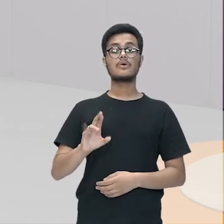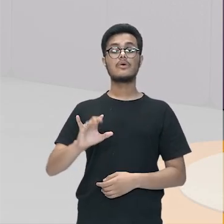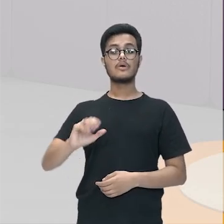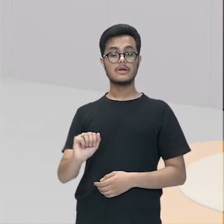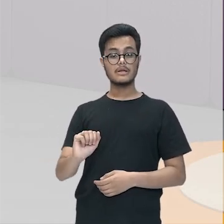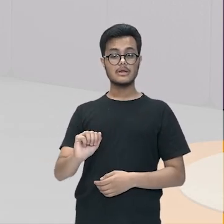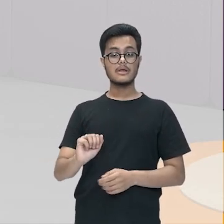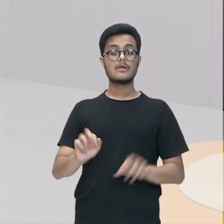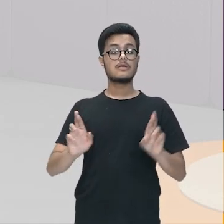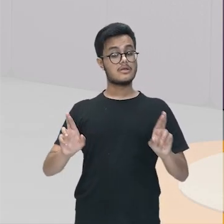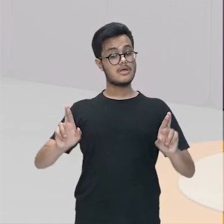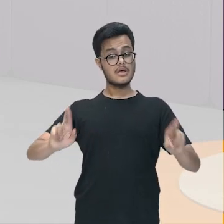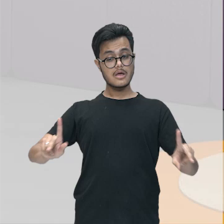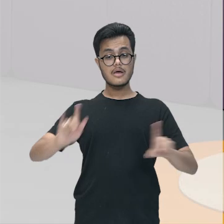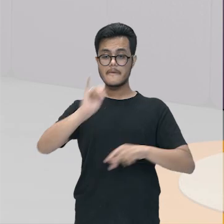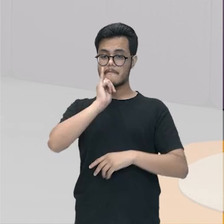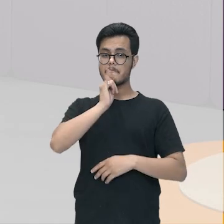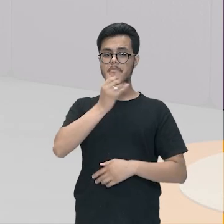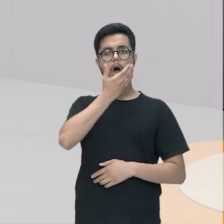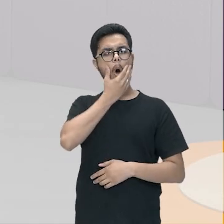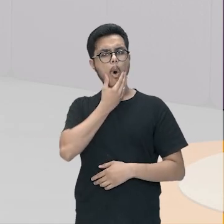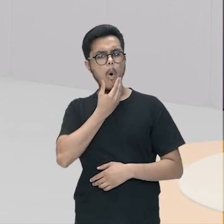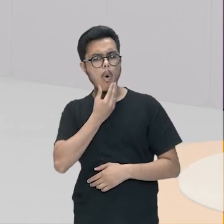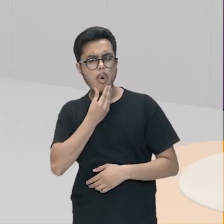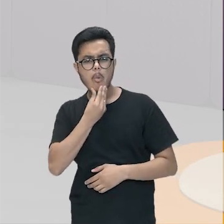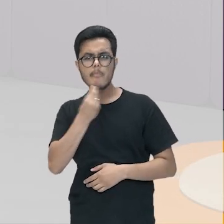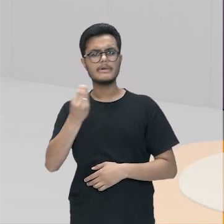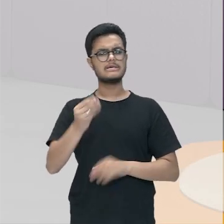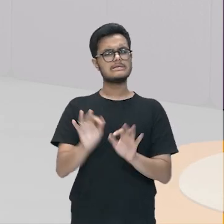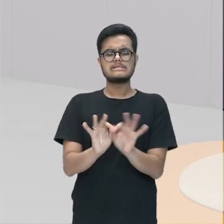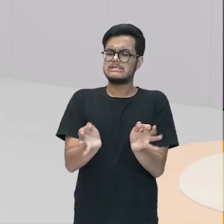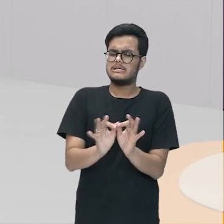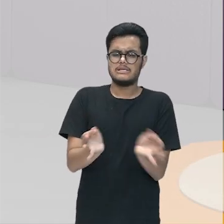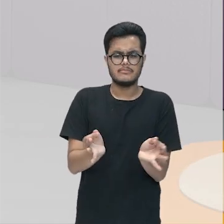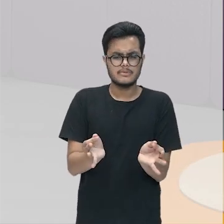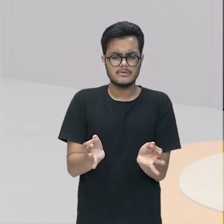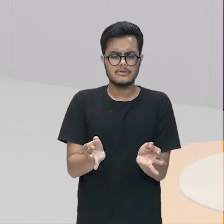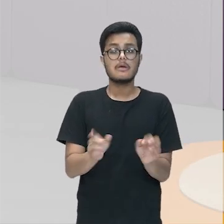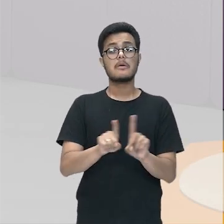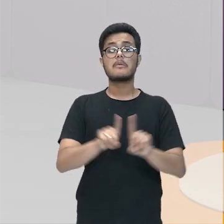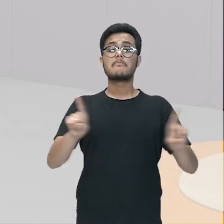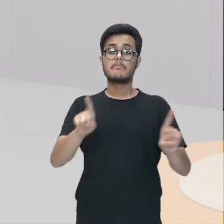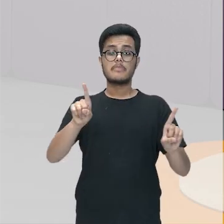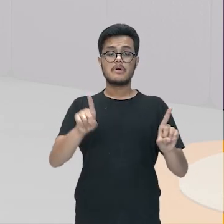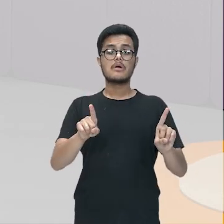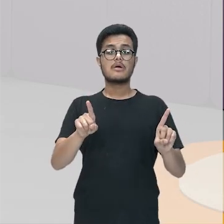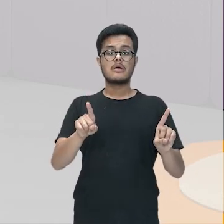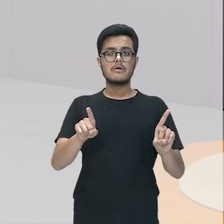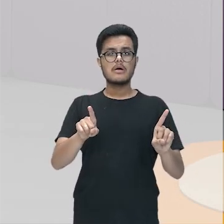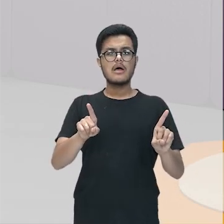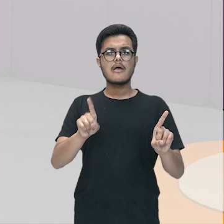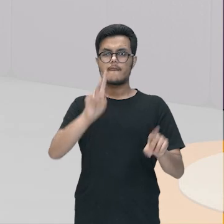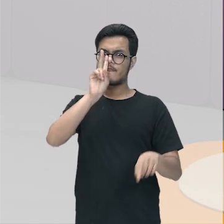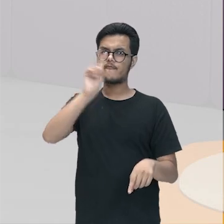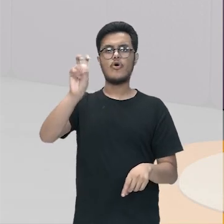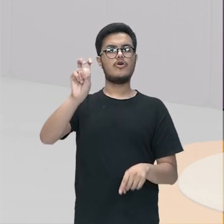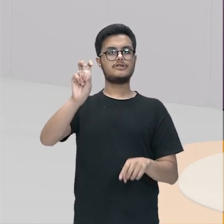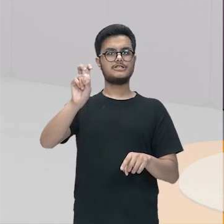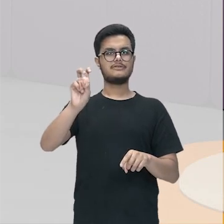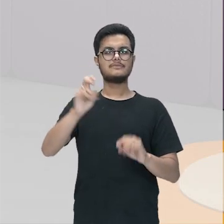dórica, diferente da anterior, é voltada ao homem com características mais simples, porém sendo a